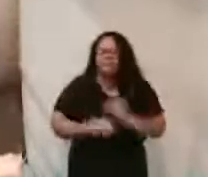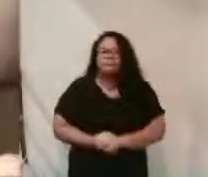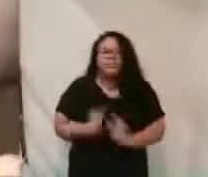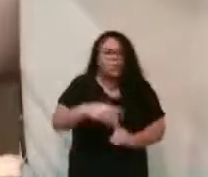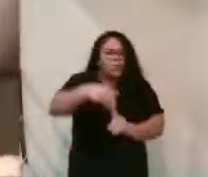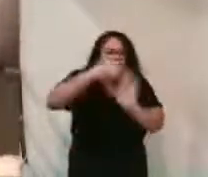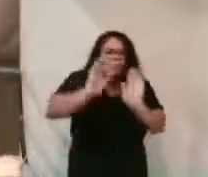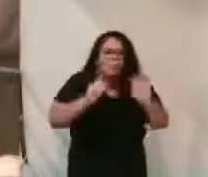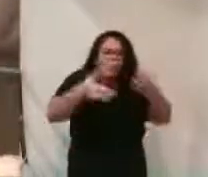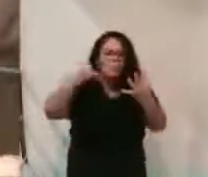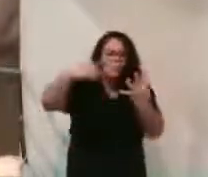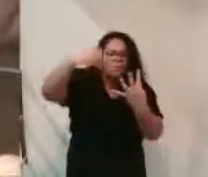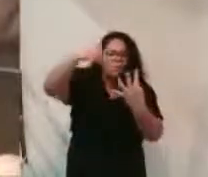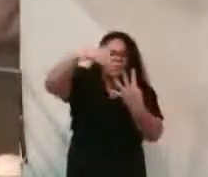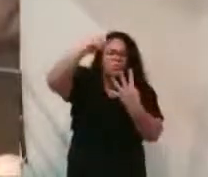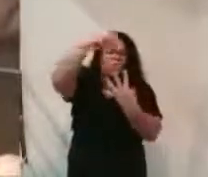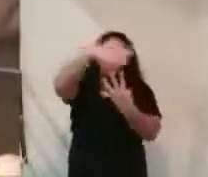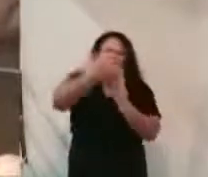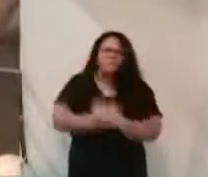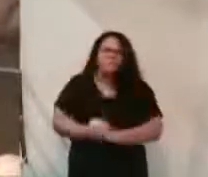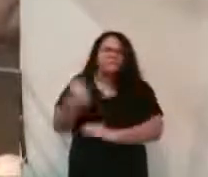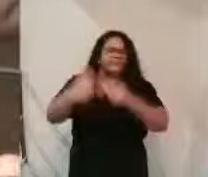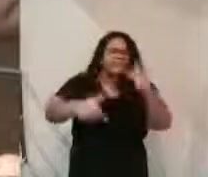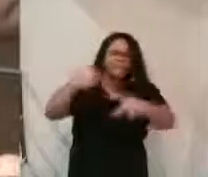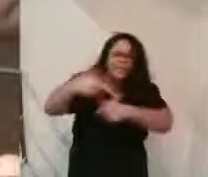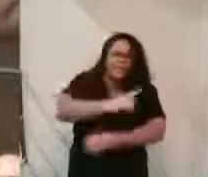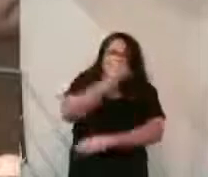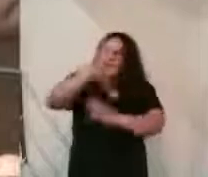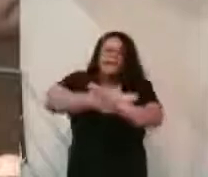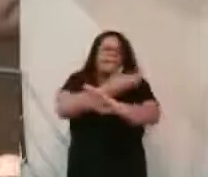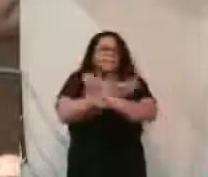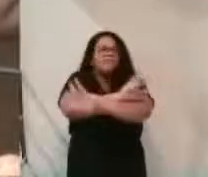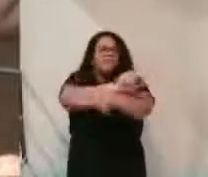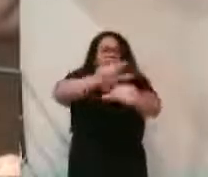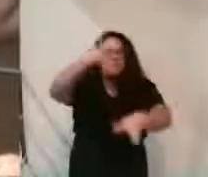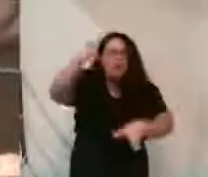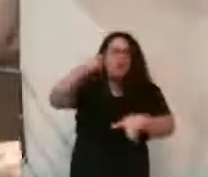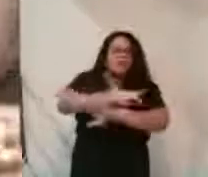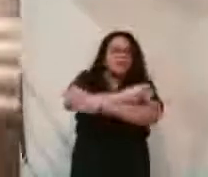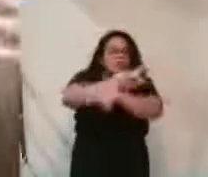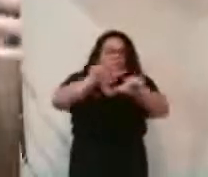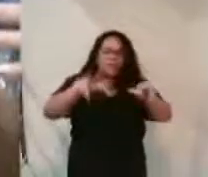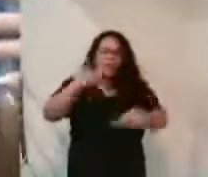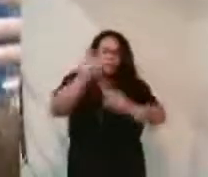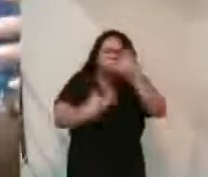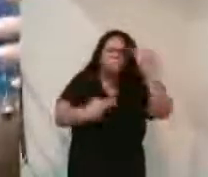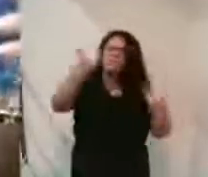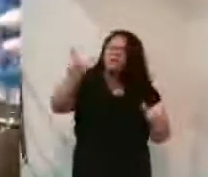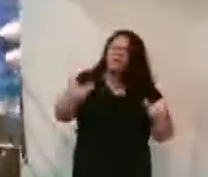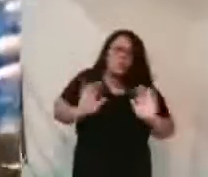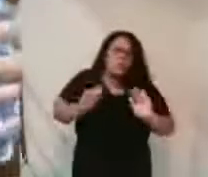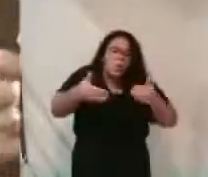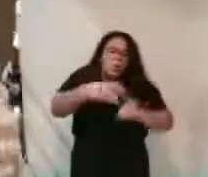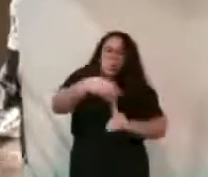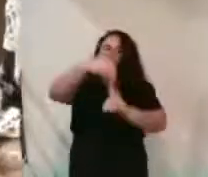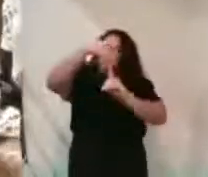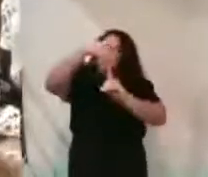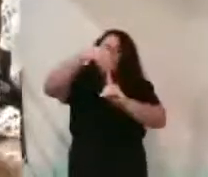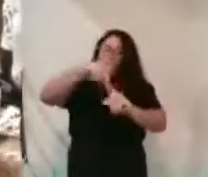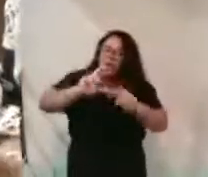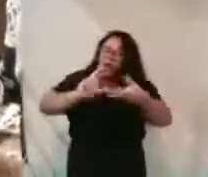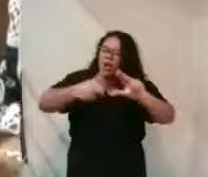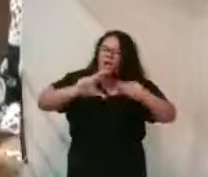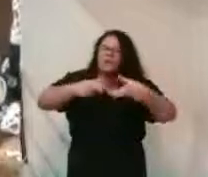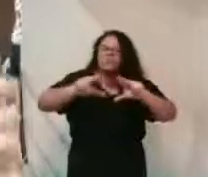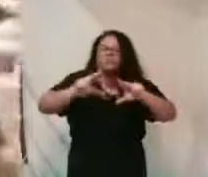trabalhando 24 horas, dois turnos, várias pessoas envolvidas só para estar separando a coisa para reciclar. Como